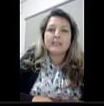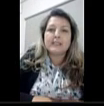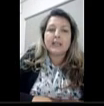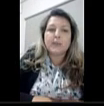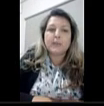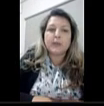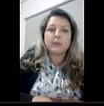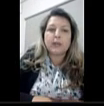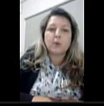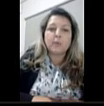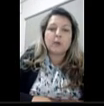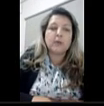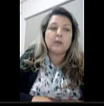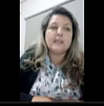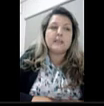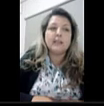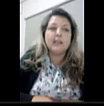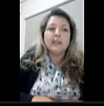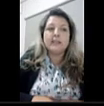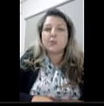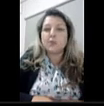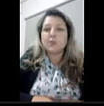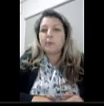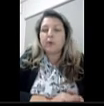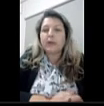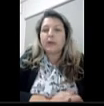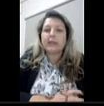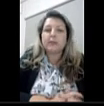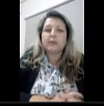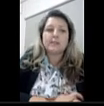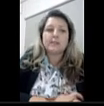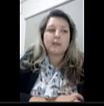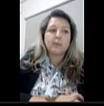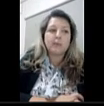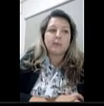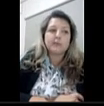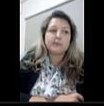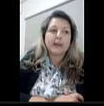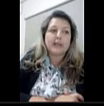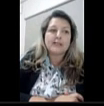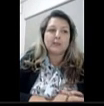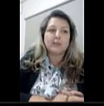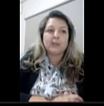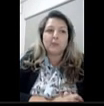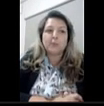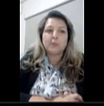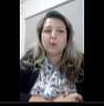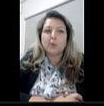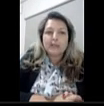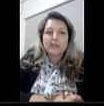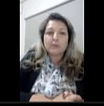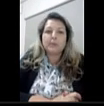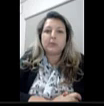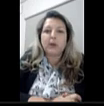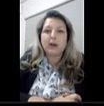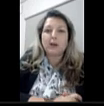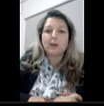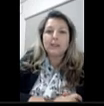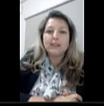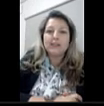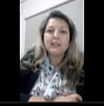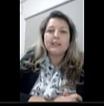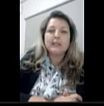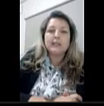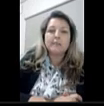quiserem perguntar alguma coisa desculpa pelo horário que nós acabamos passando aí um pouco mais do habitual